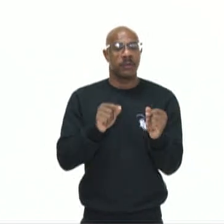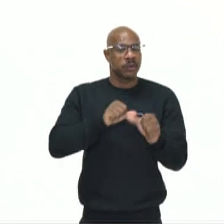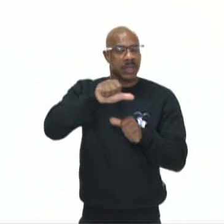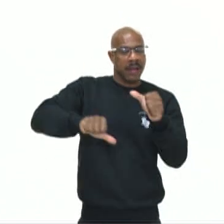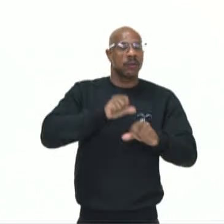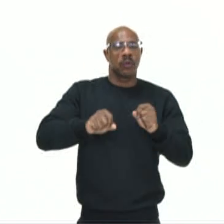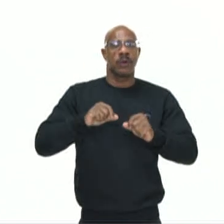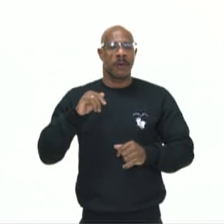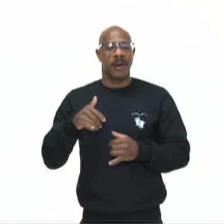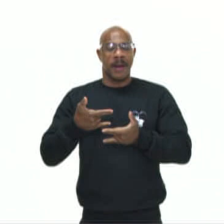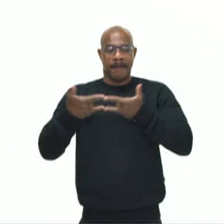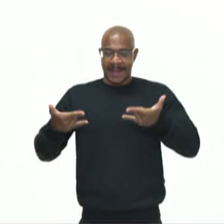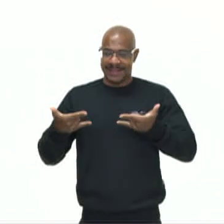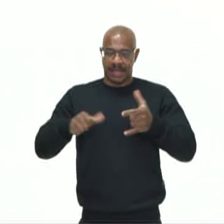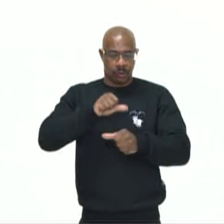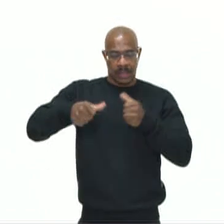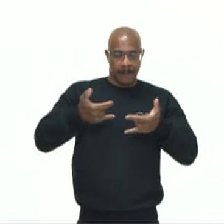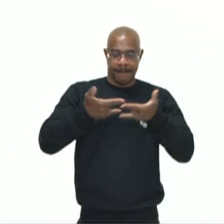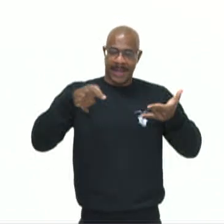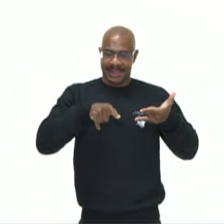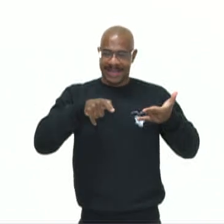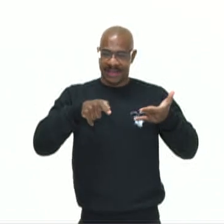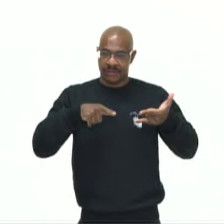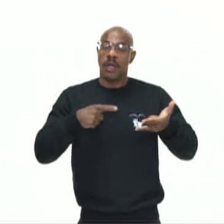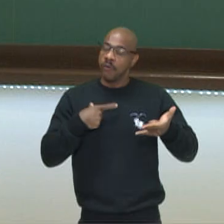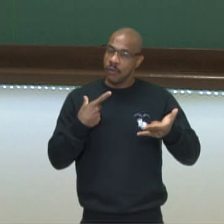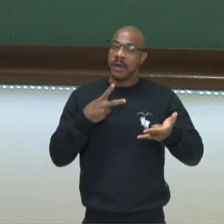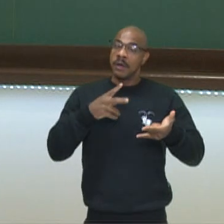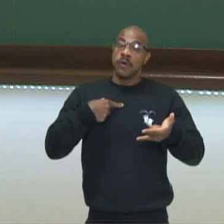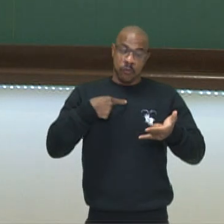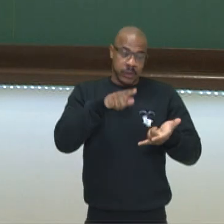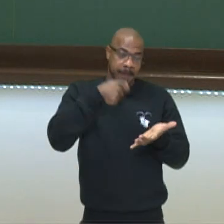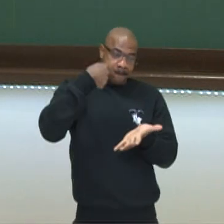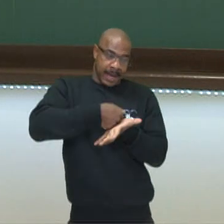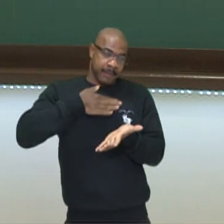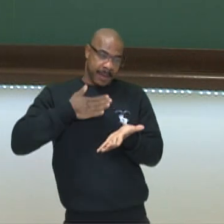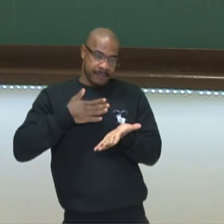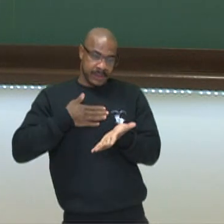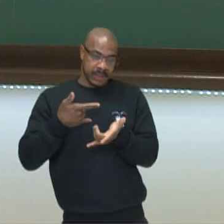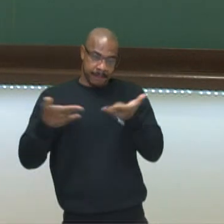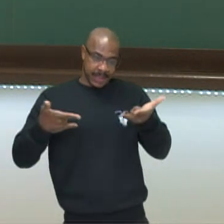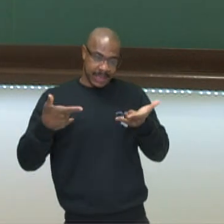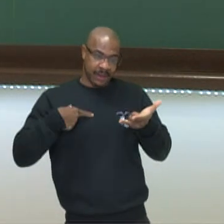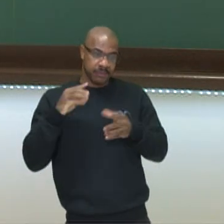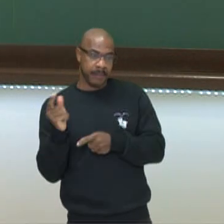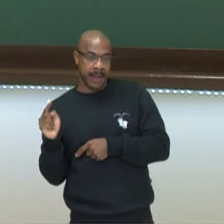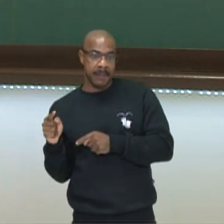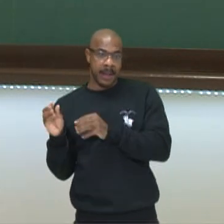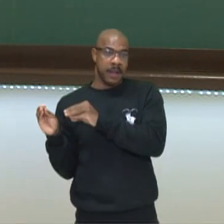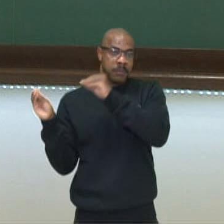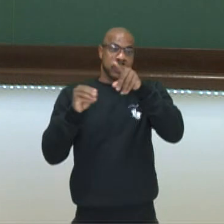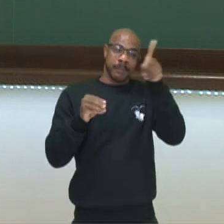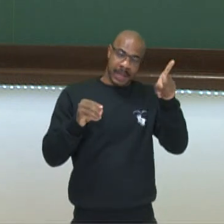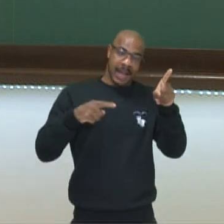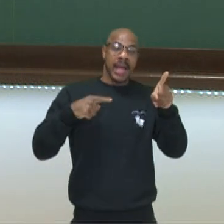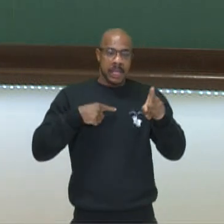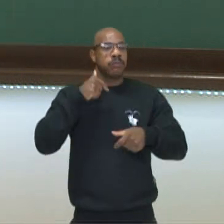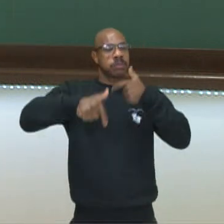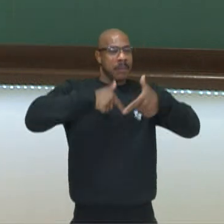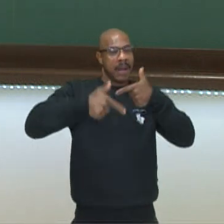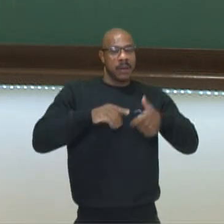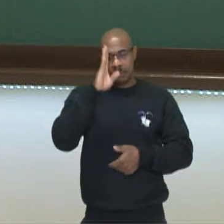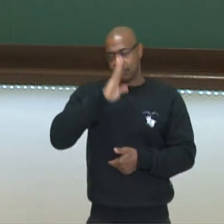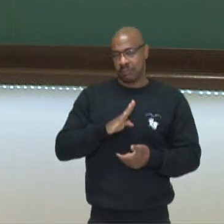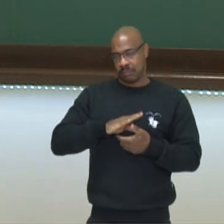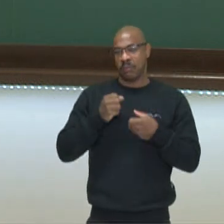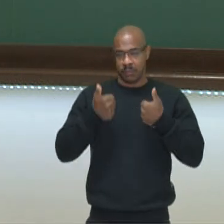da passagem para a América, abrigo e alimentação. Então era vendido na Europa essas terras, né? Esse sonho